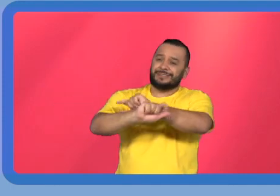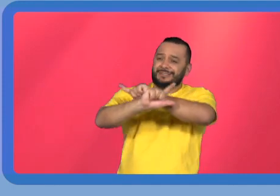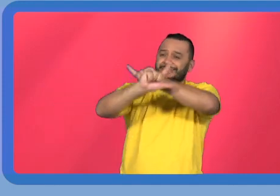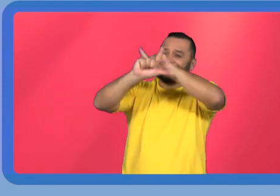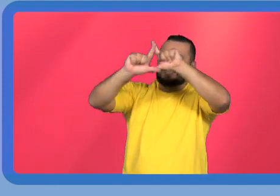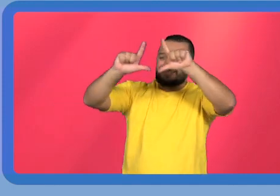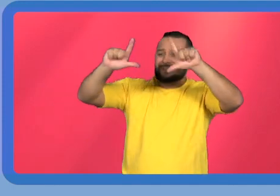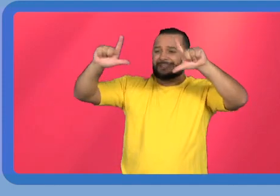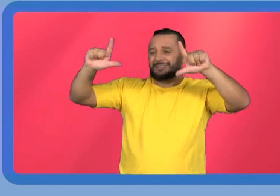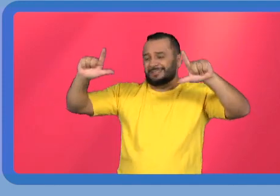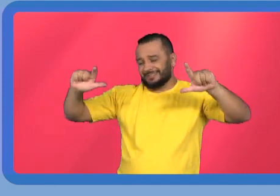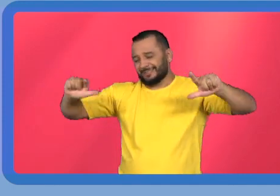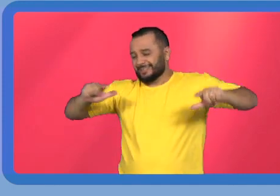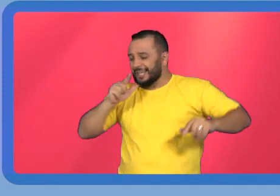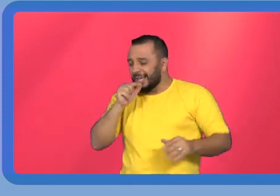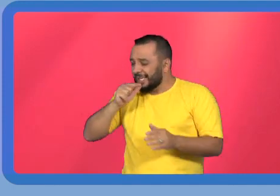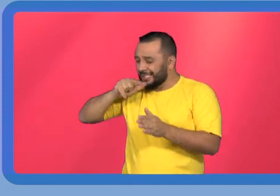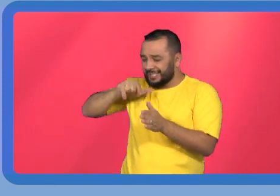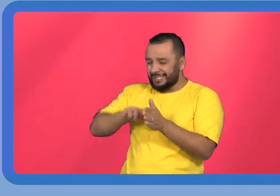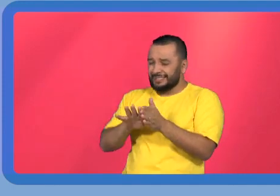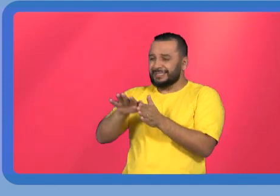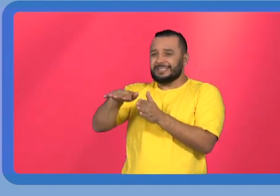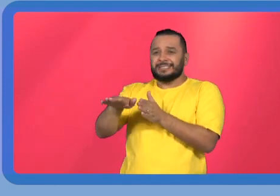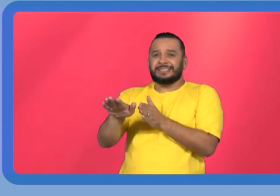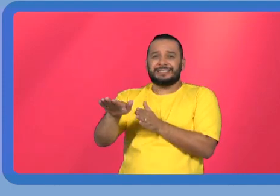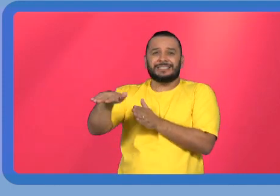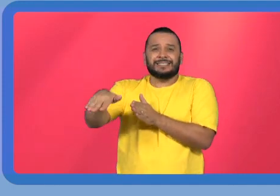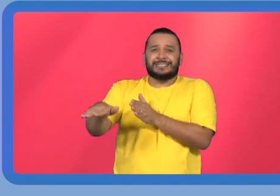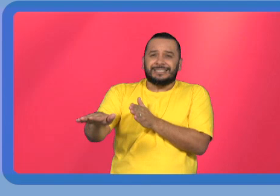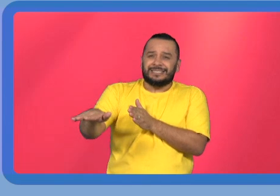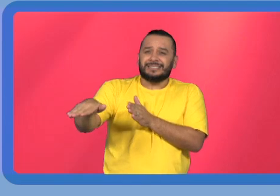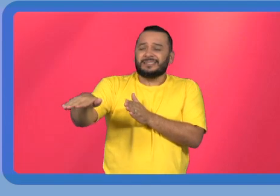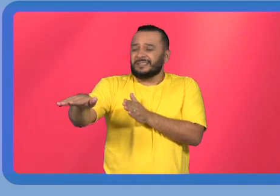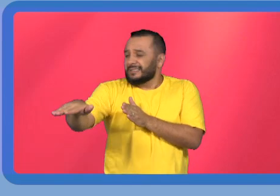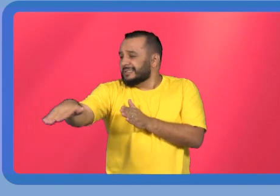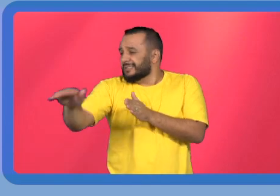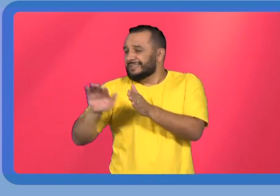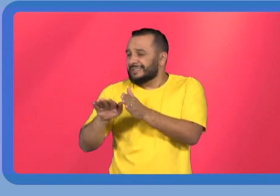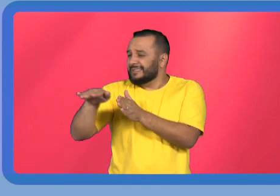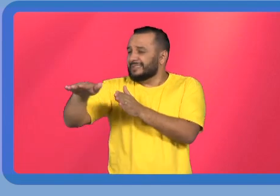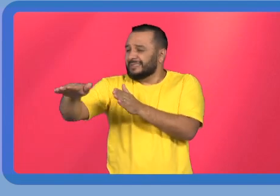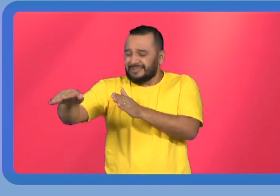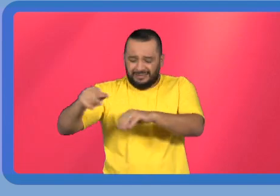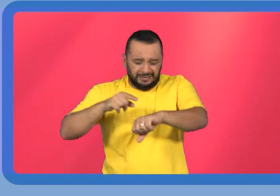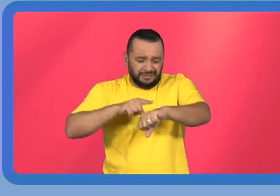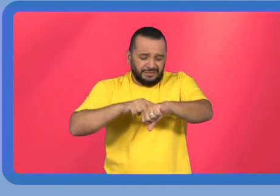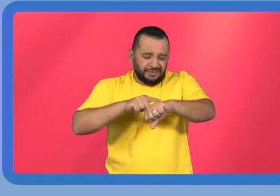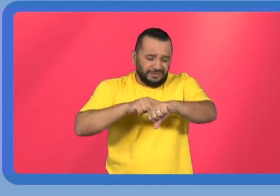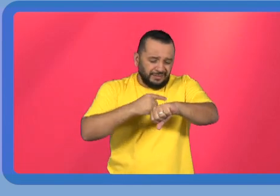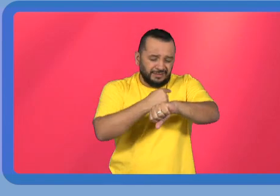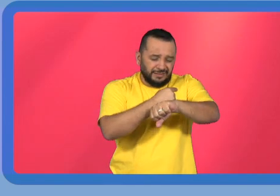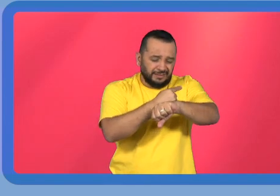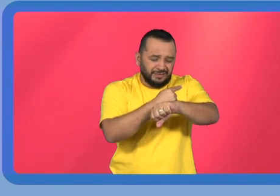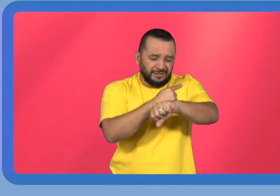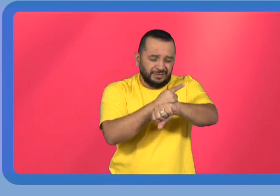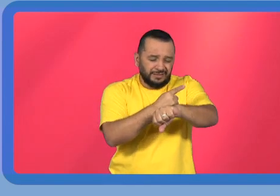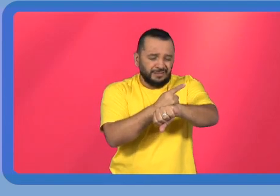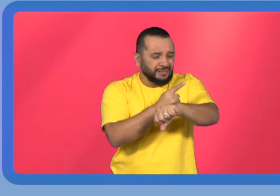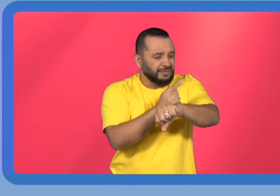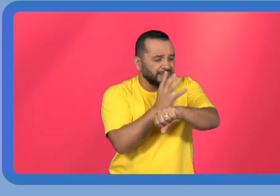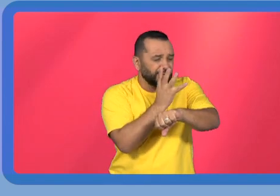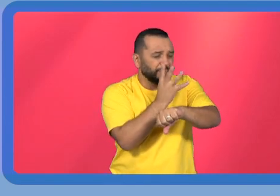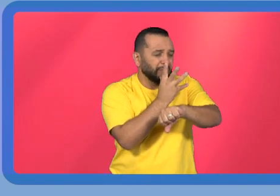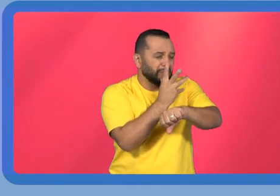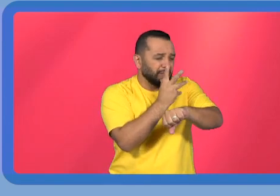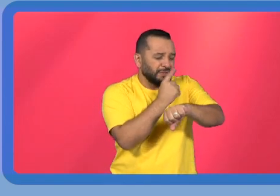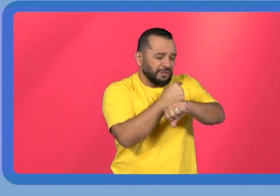de noite e de dia. Só o tempo é que não corre, só o tempo é que não corre. Sem a